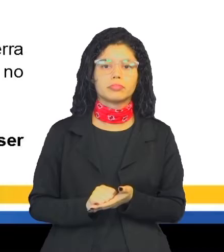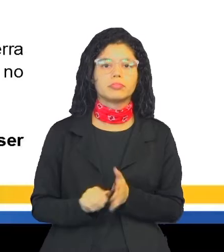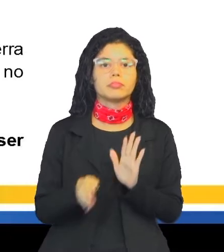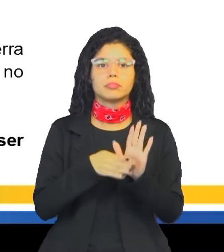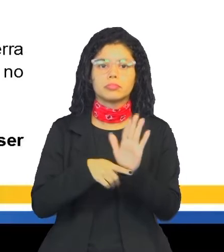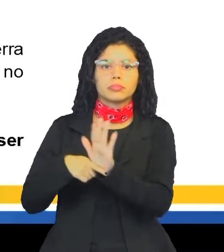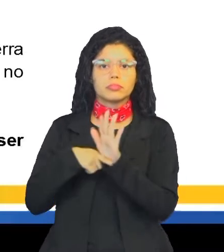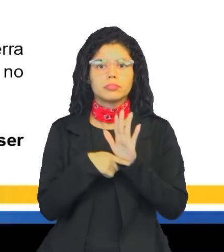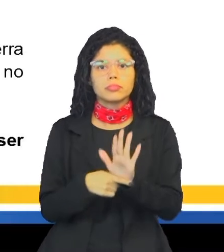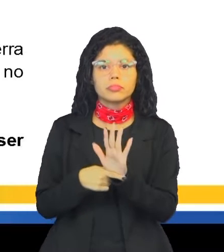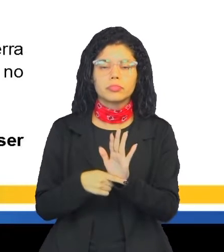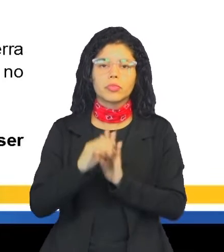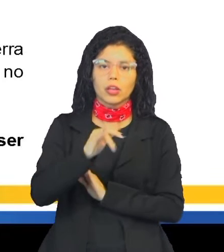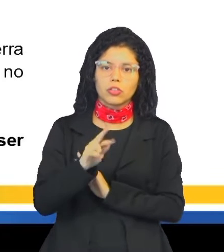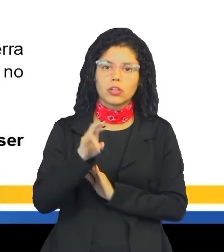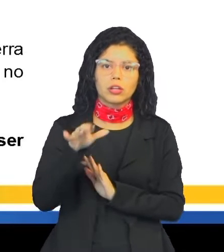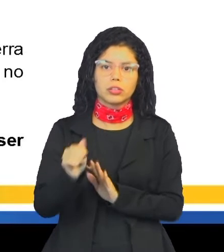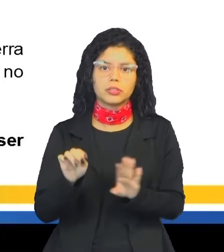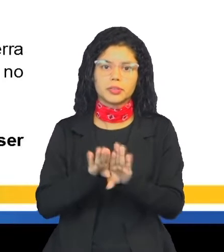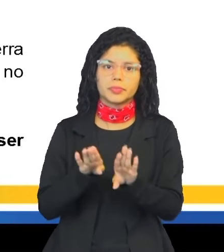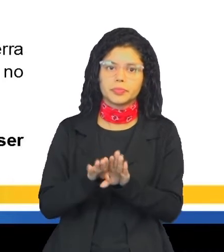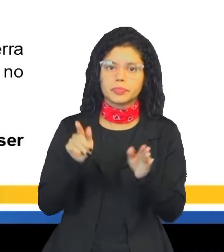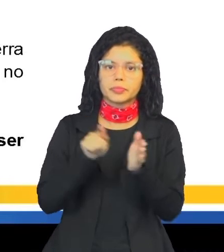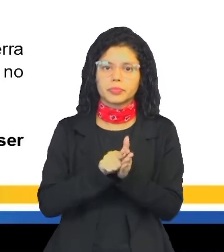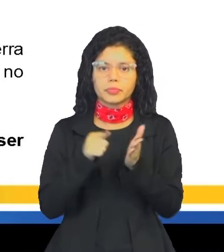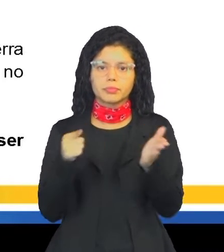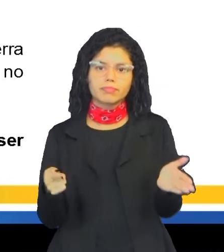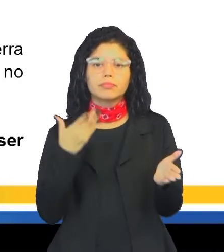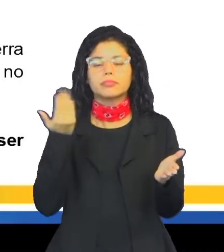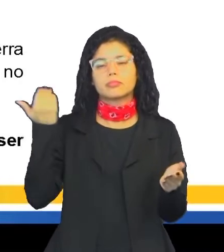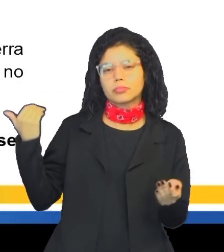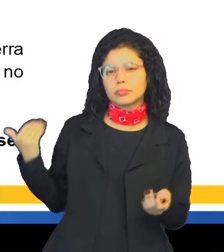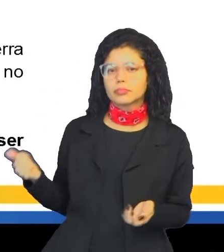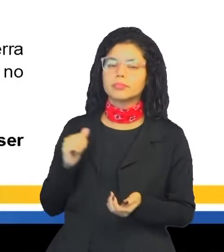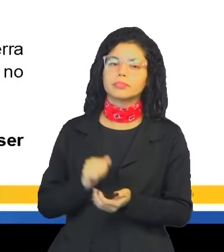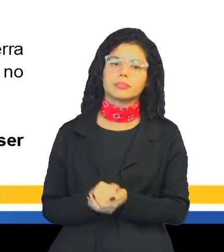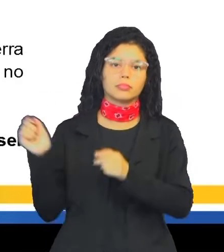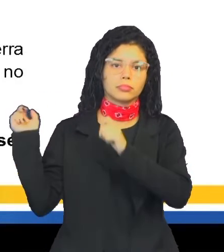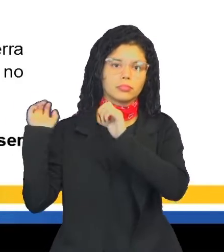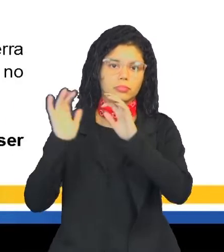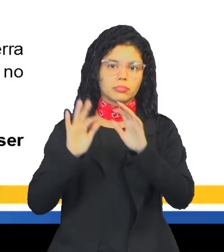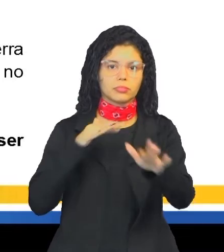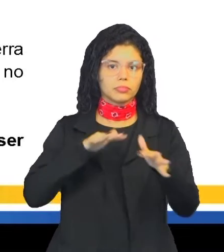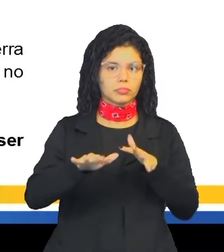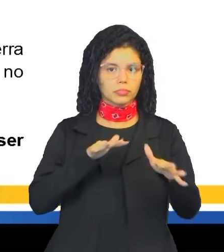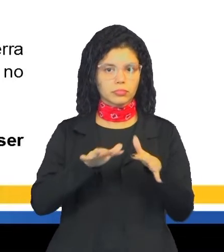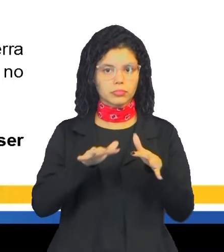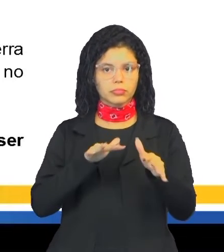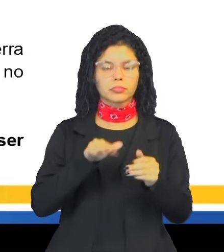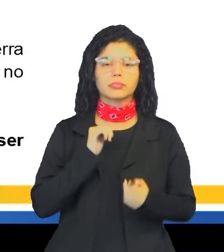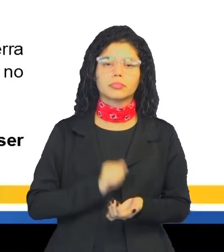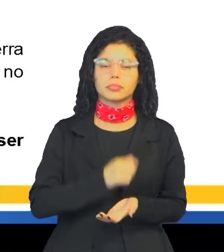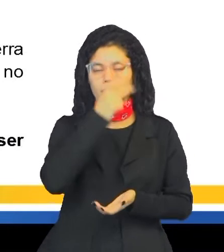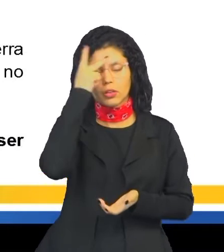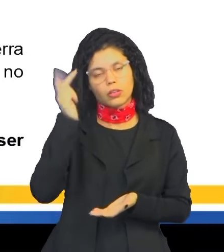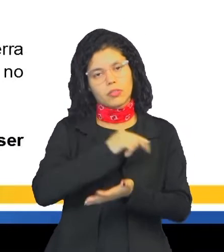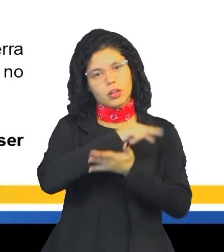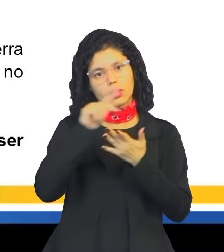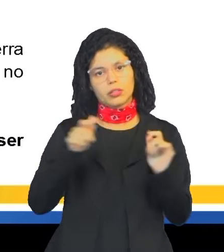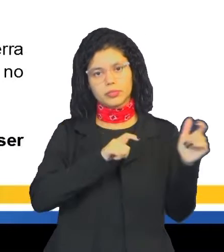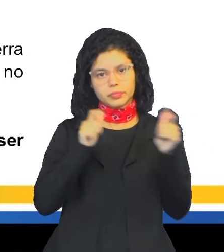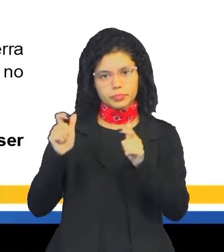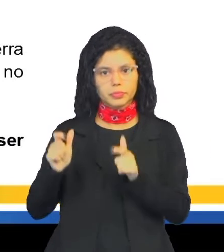panfletos, charges, né, publicados nos jornais de época, e prática, né, com passeatas, comícios movimentados, né, pessoas de